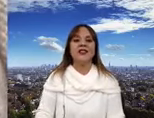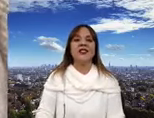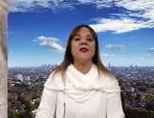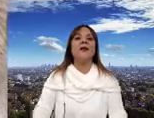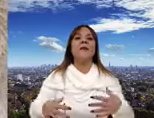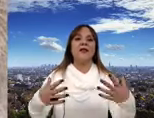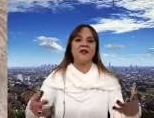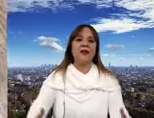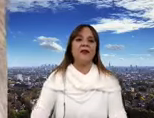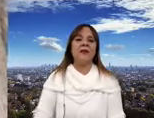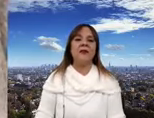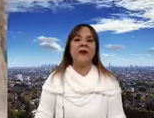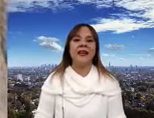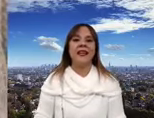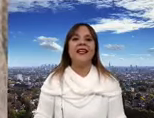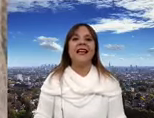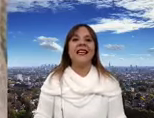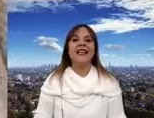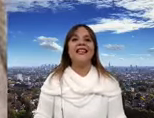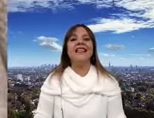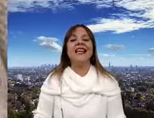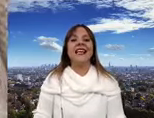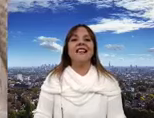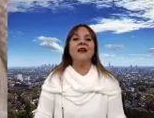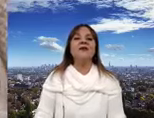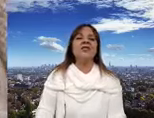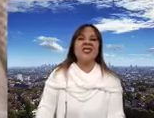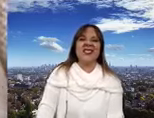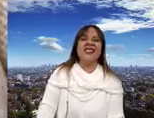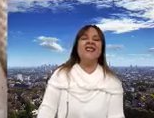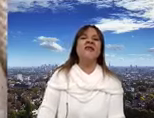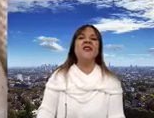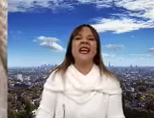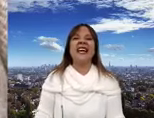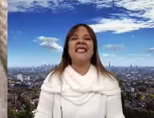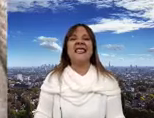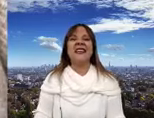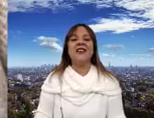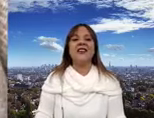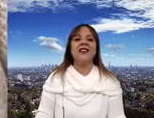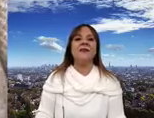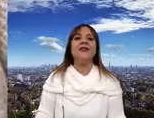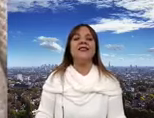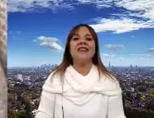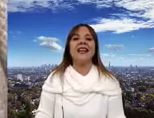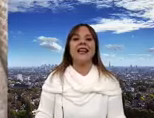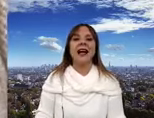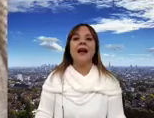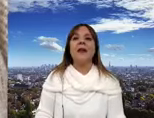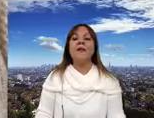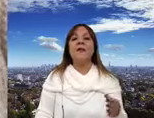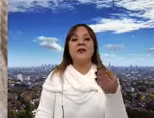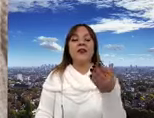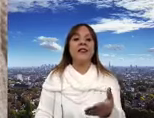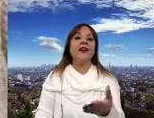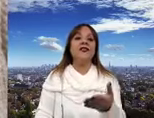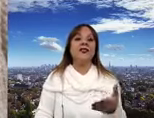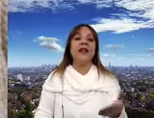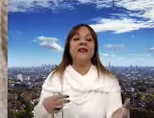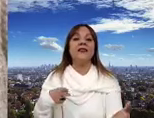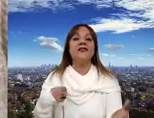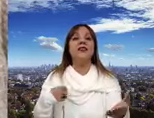para fora o amor aí. Com Em tempos certeza. de tanta violência, tal, a gente poder se declarar para uma pessoa que está ao seu lado aí